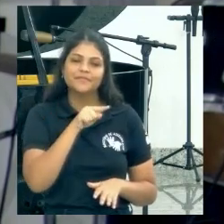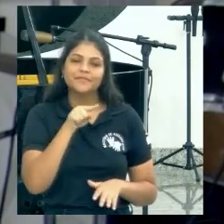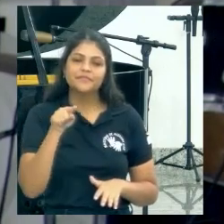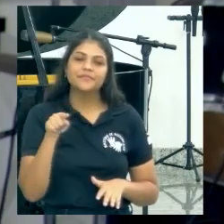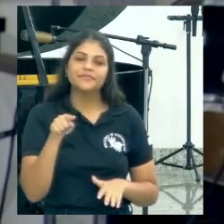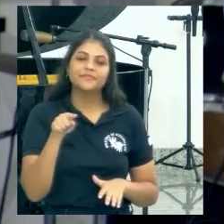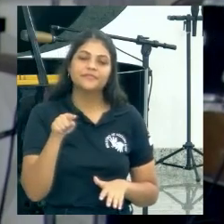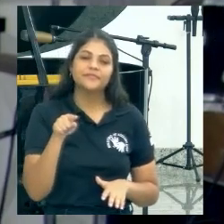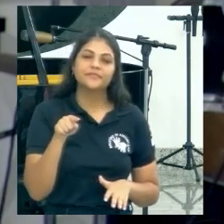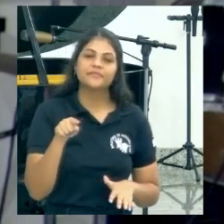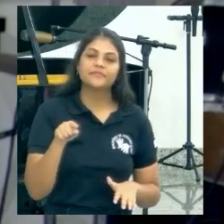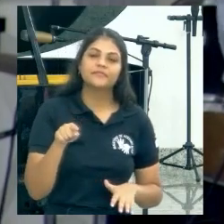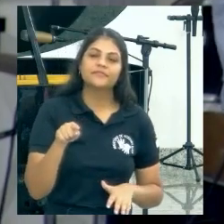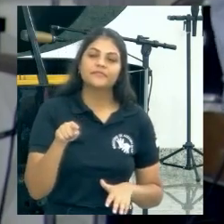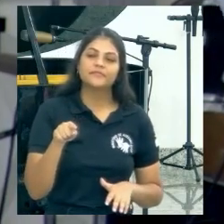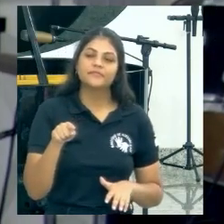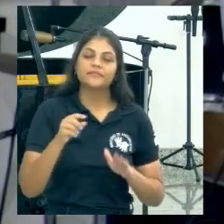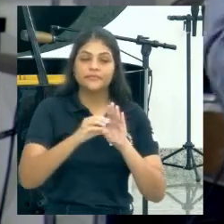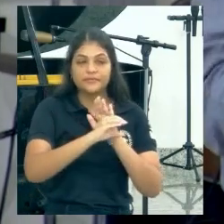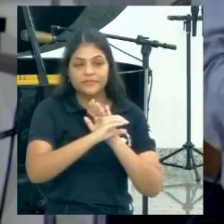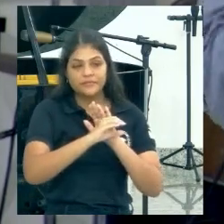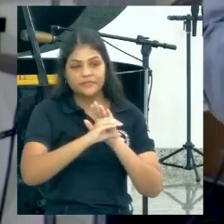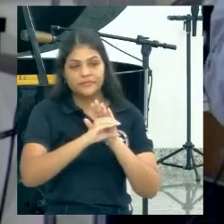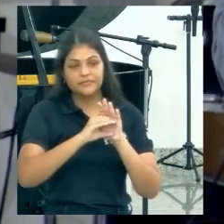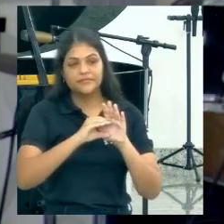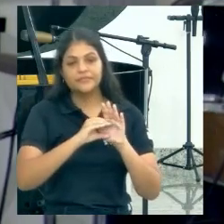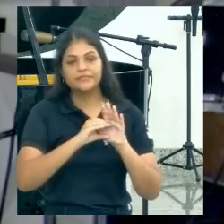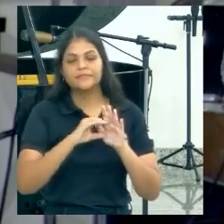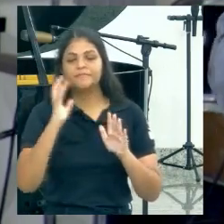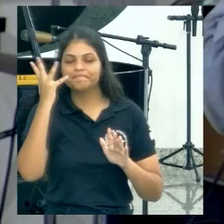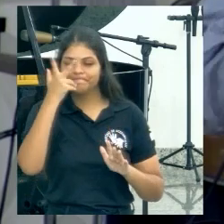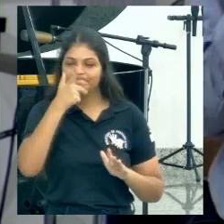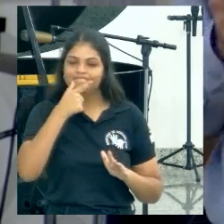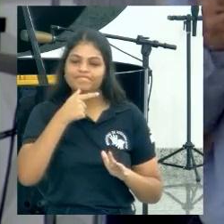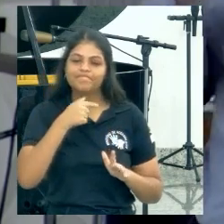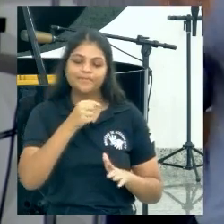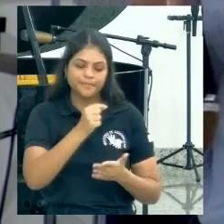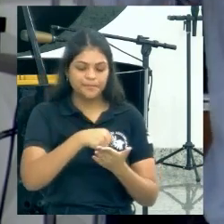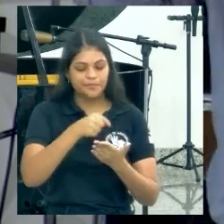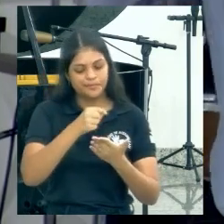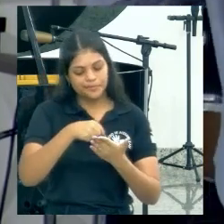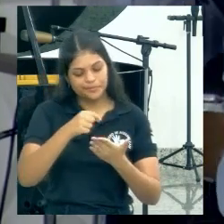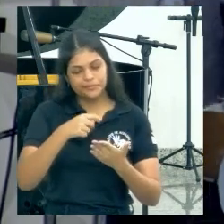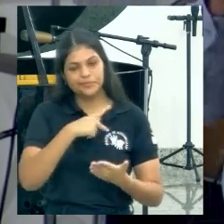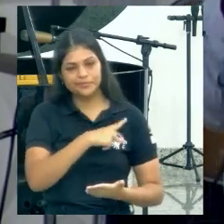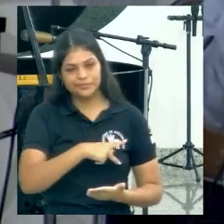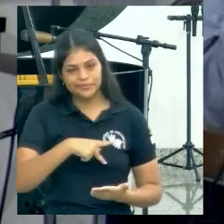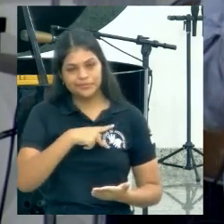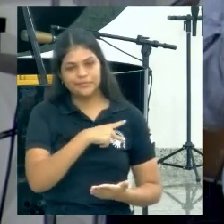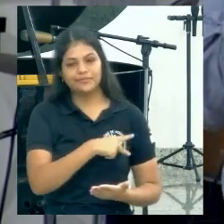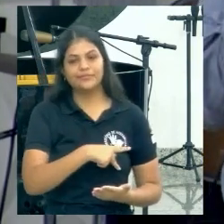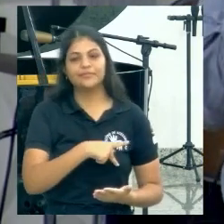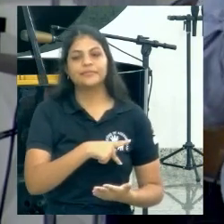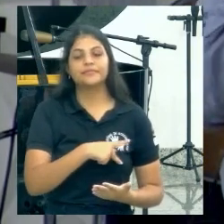perceber que o capítulo mais lindo escrito pelo apóstolo Paulo foi escrito para esta